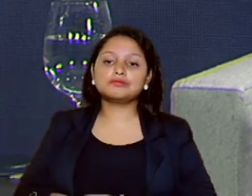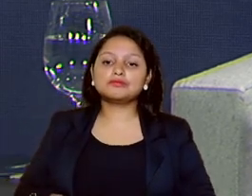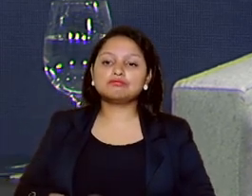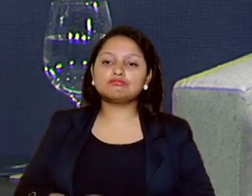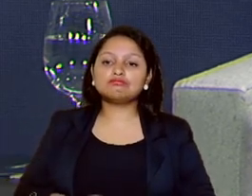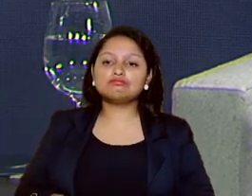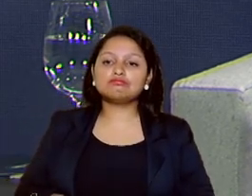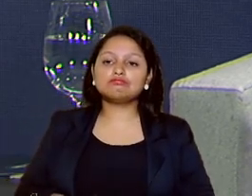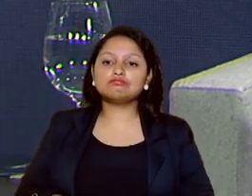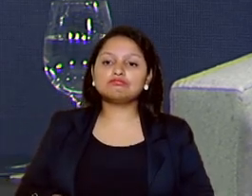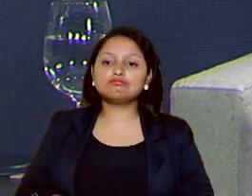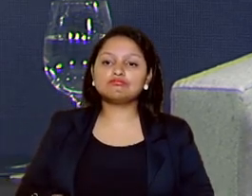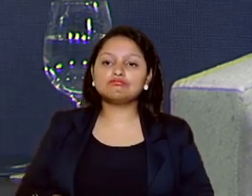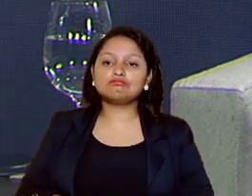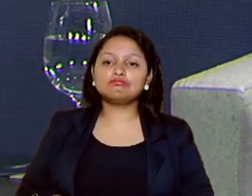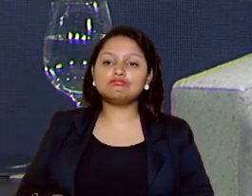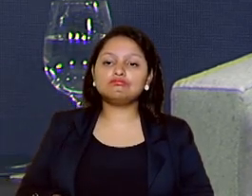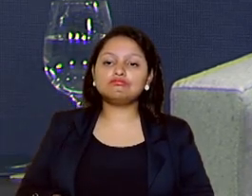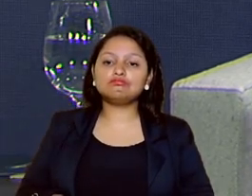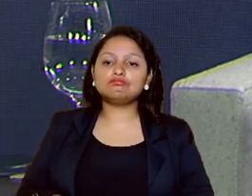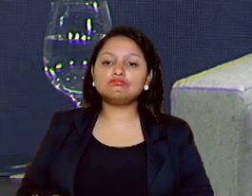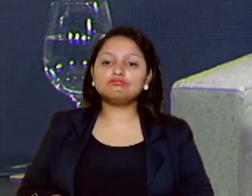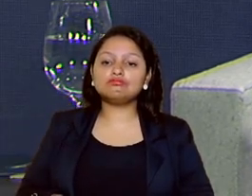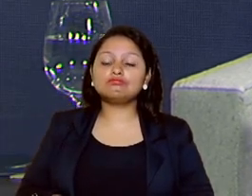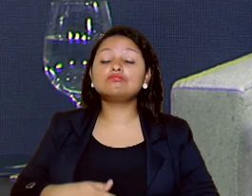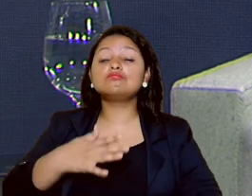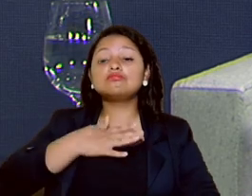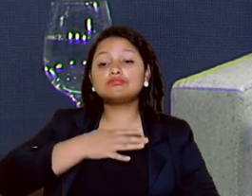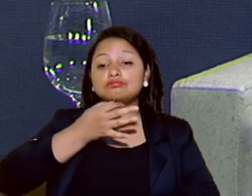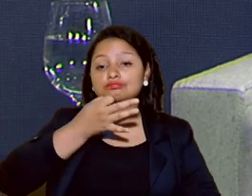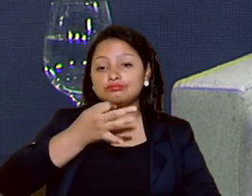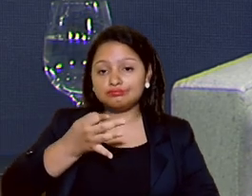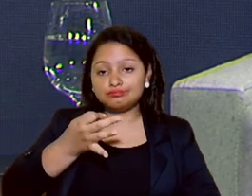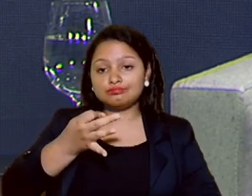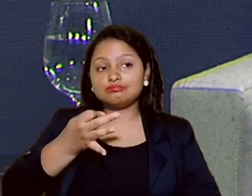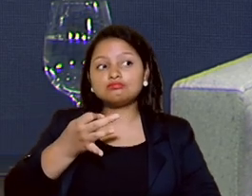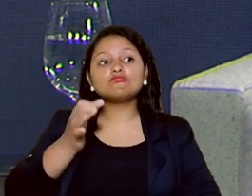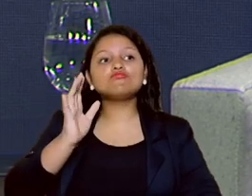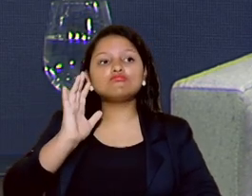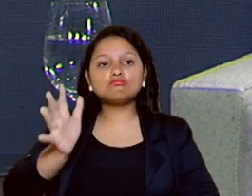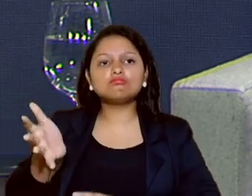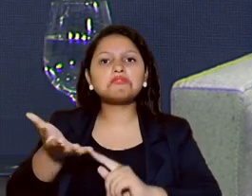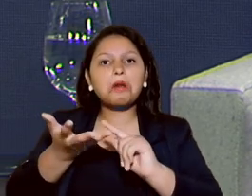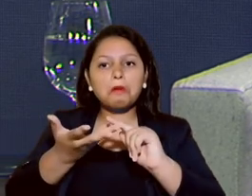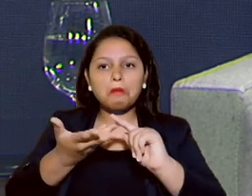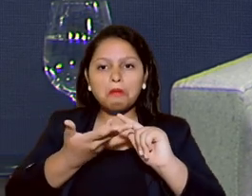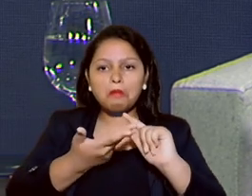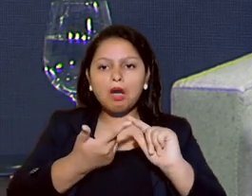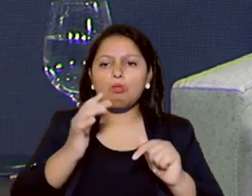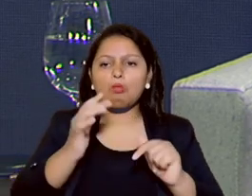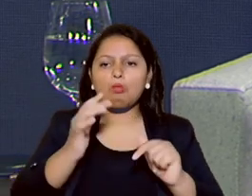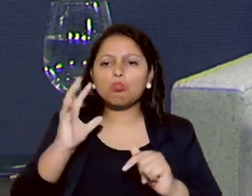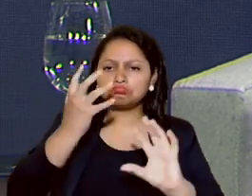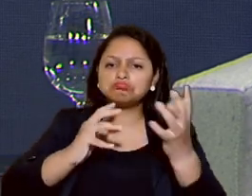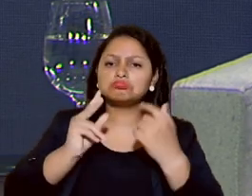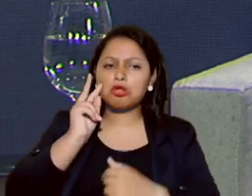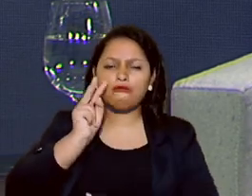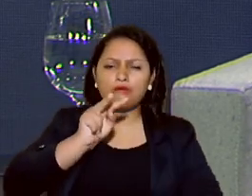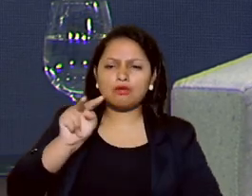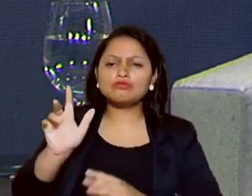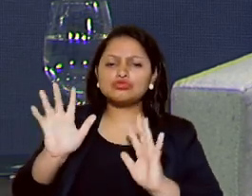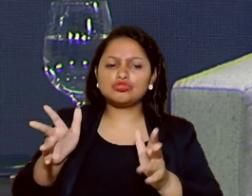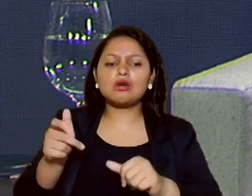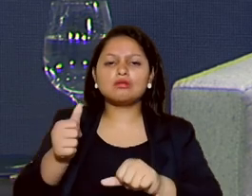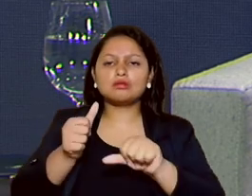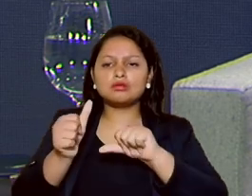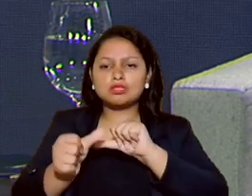Eu acho que já tem como eu falei acho muita coisa já acontecendo Eu acho que a transformação como eu falei